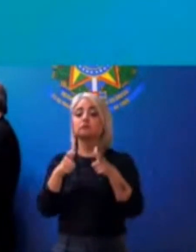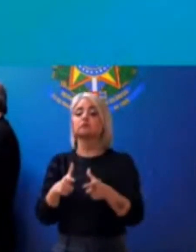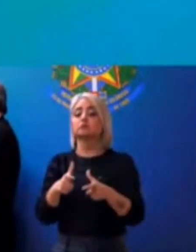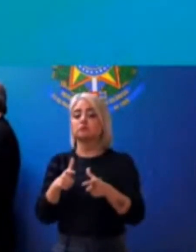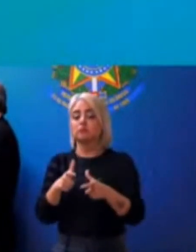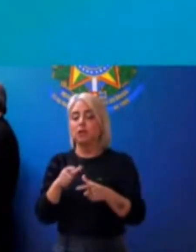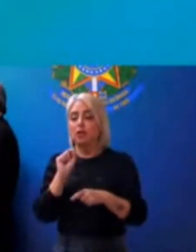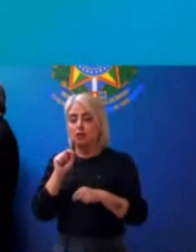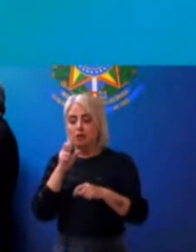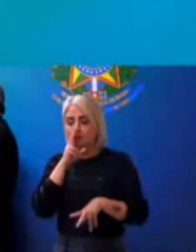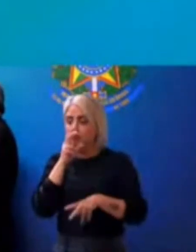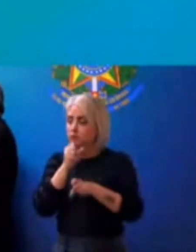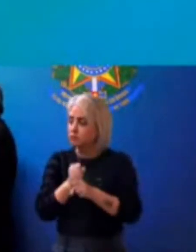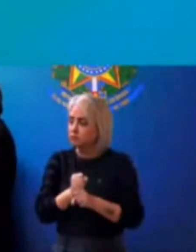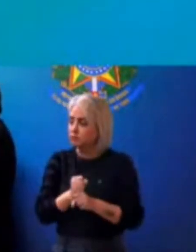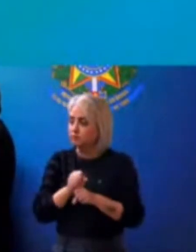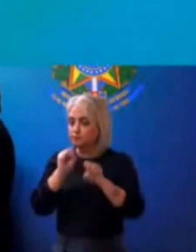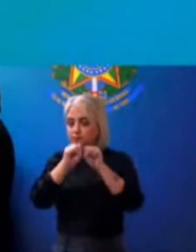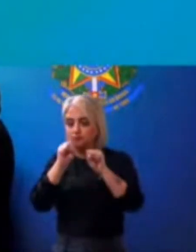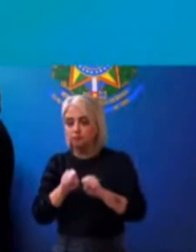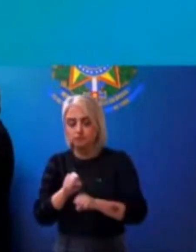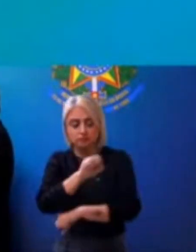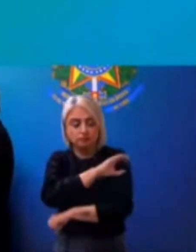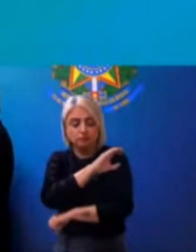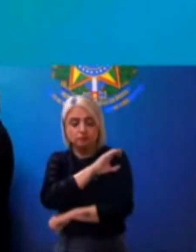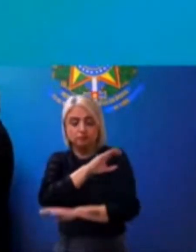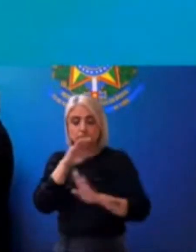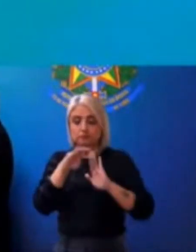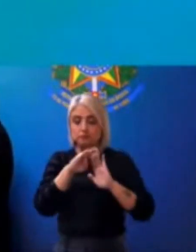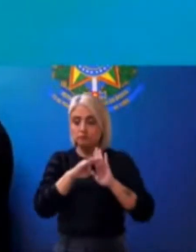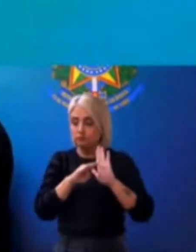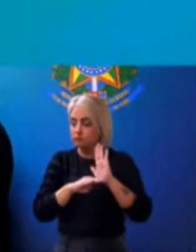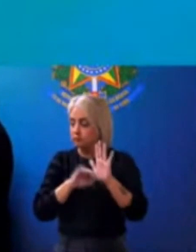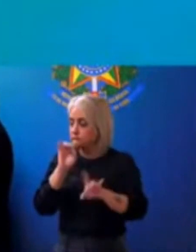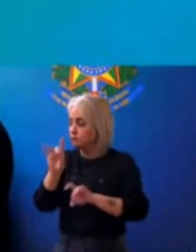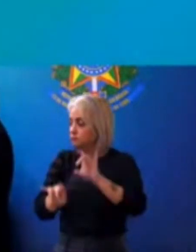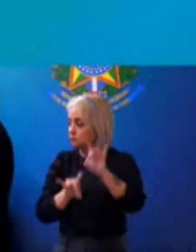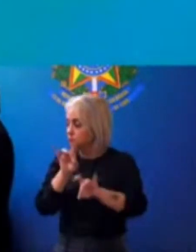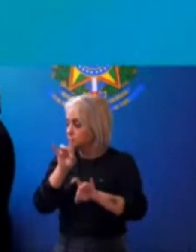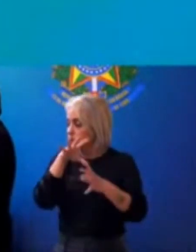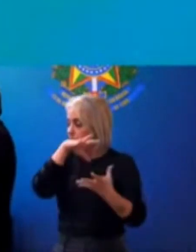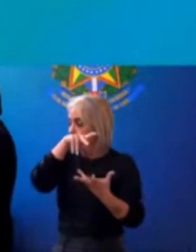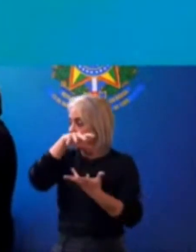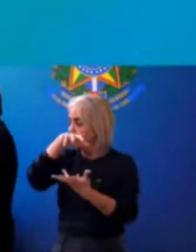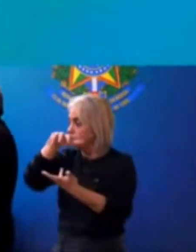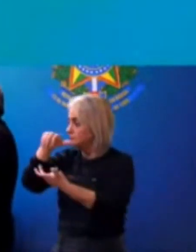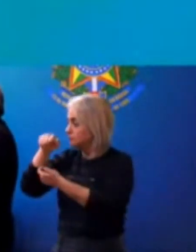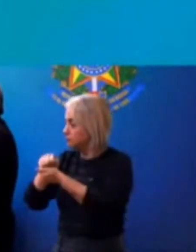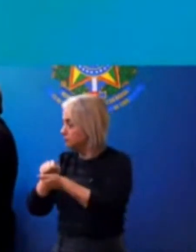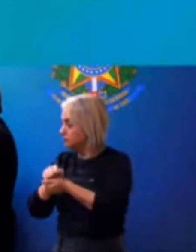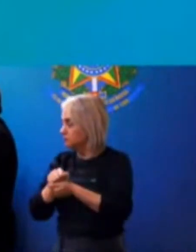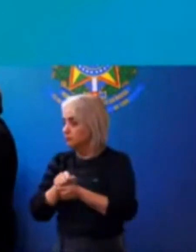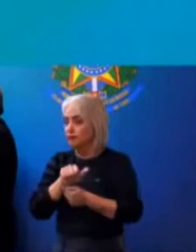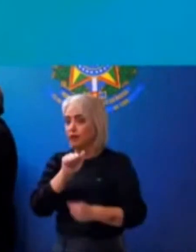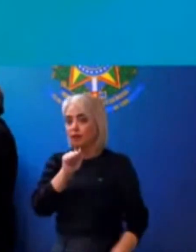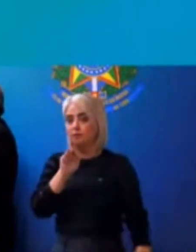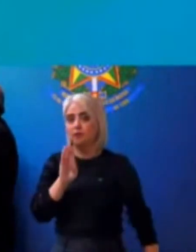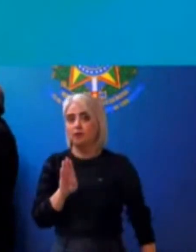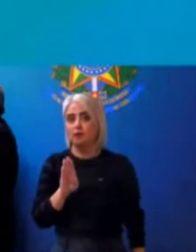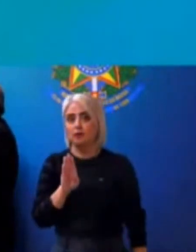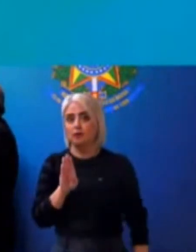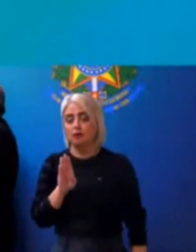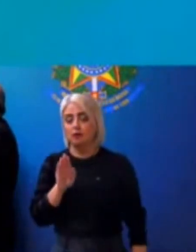para isso fortaleceremos o sistema de coordenação do programa especial por meio da AB